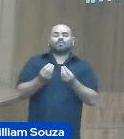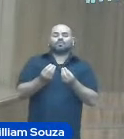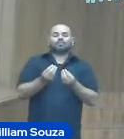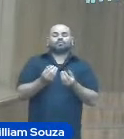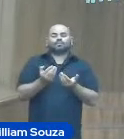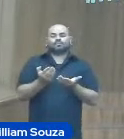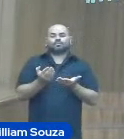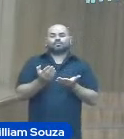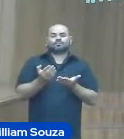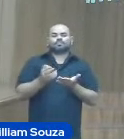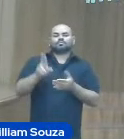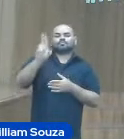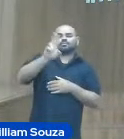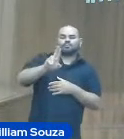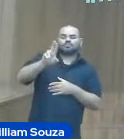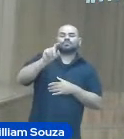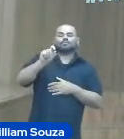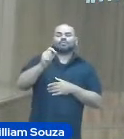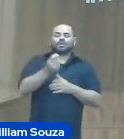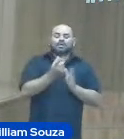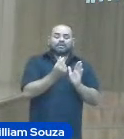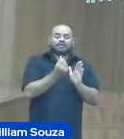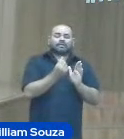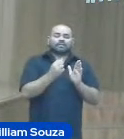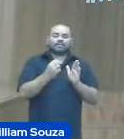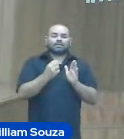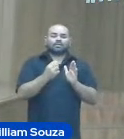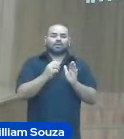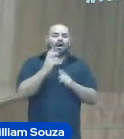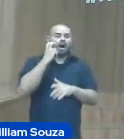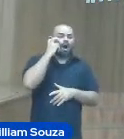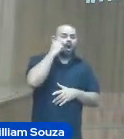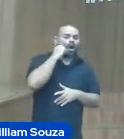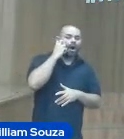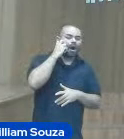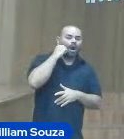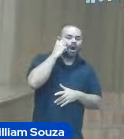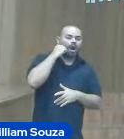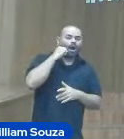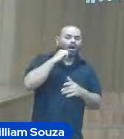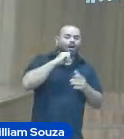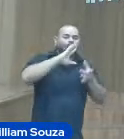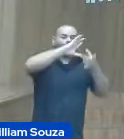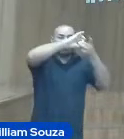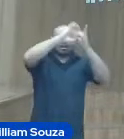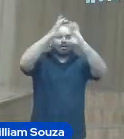partir de recursos saqueados dos continentes africano,